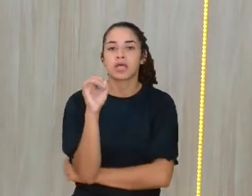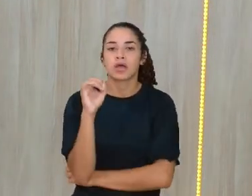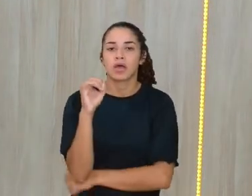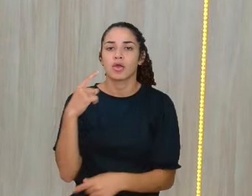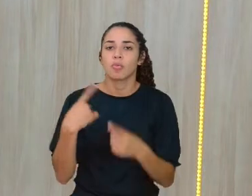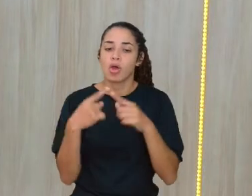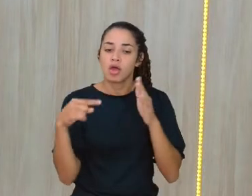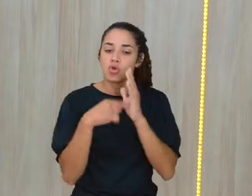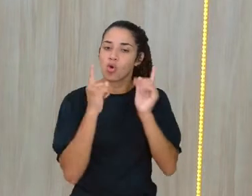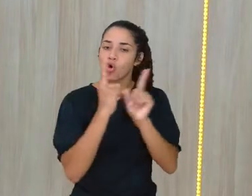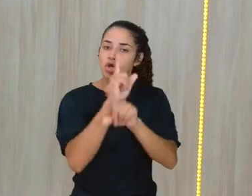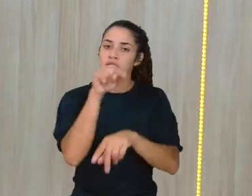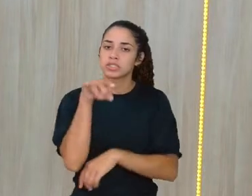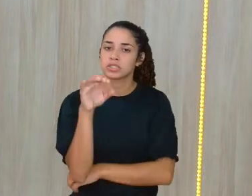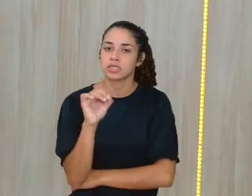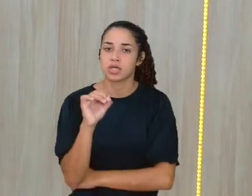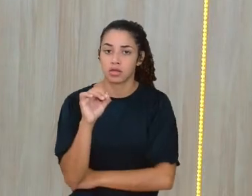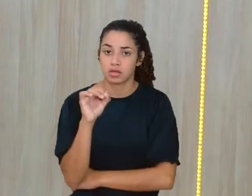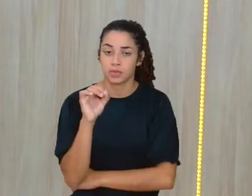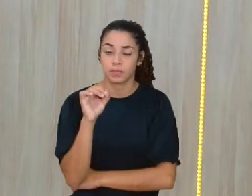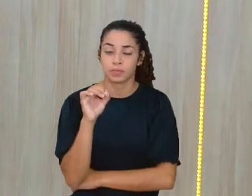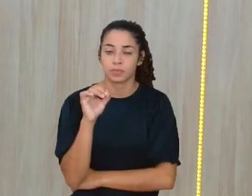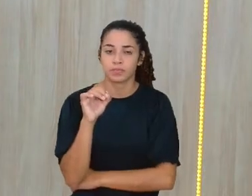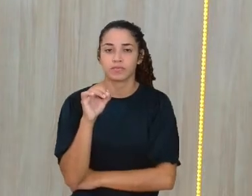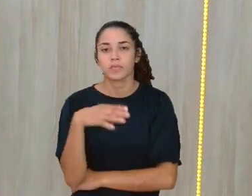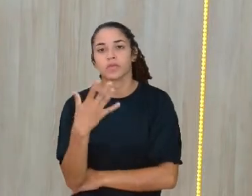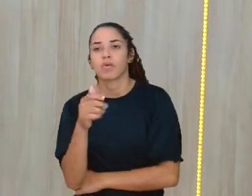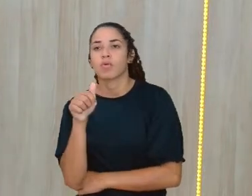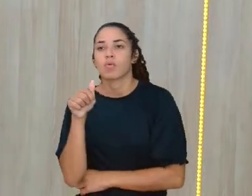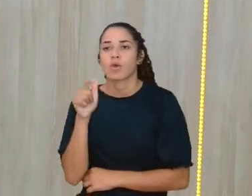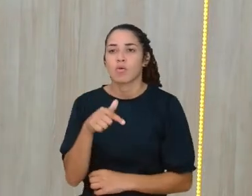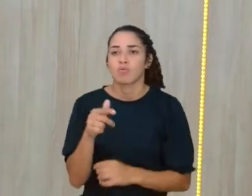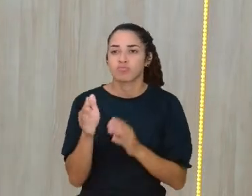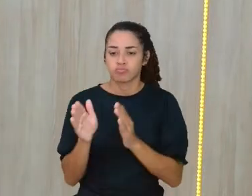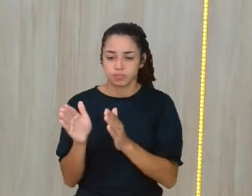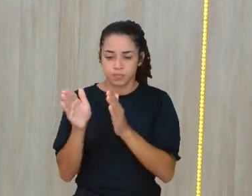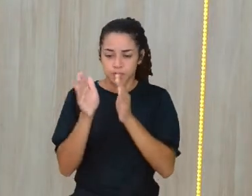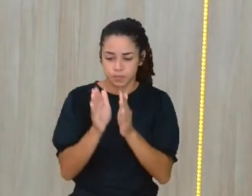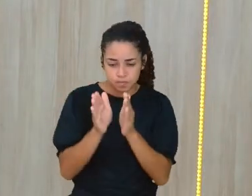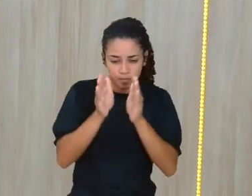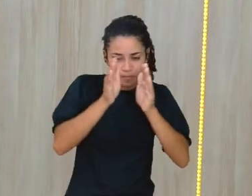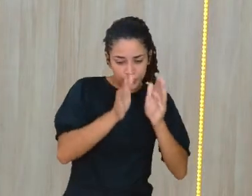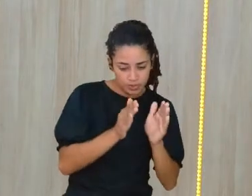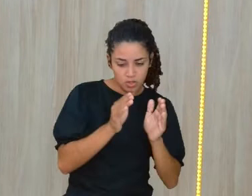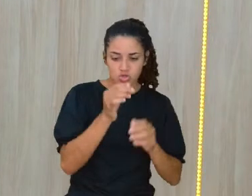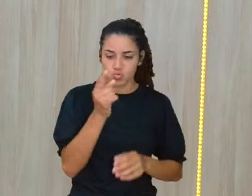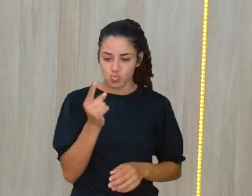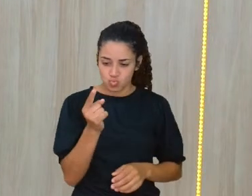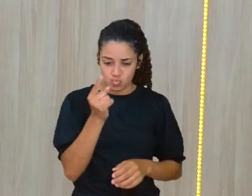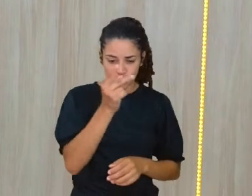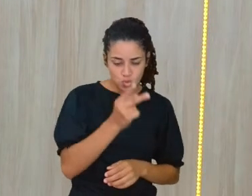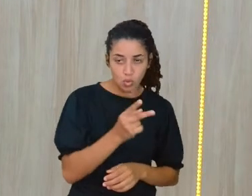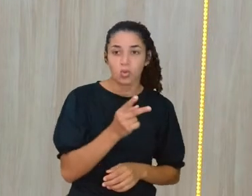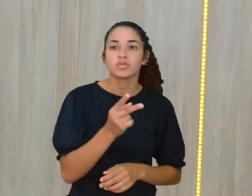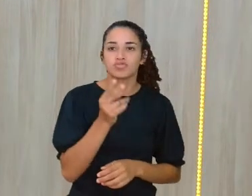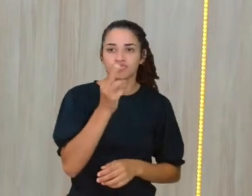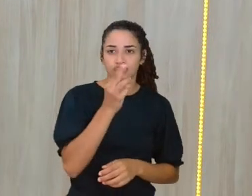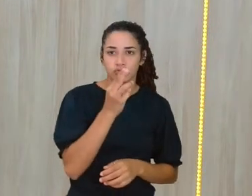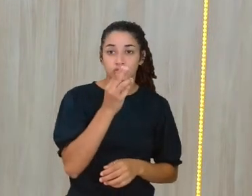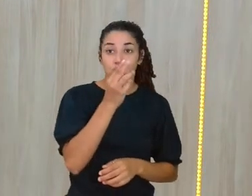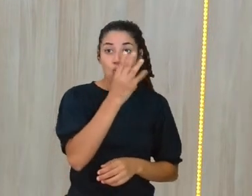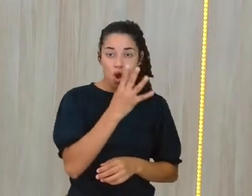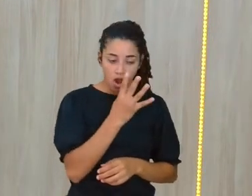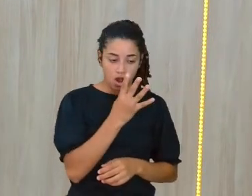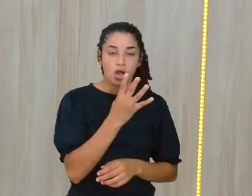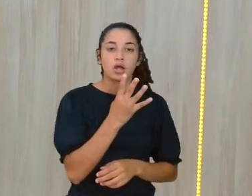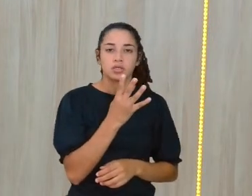0. O seguinte, eu ando mais 2 casas, então 1, 2, 3, 4. Então, estou